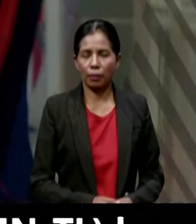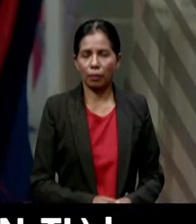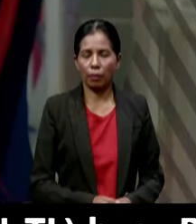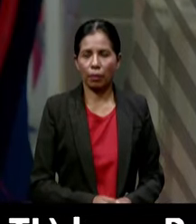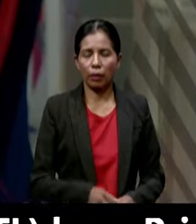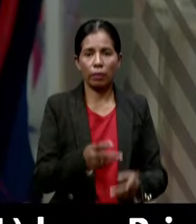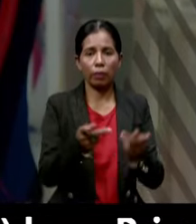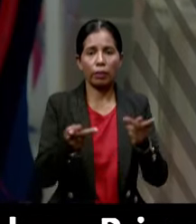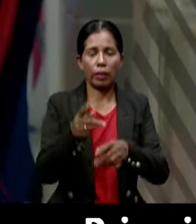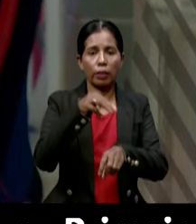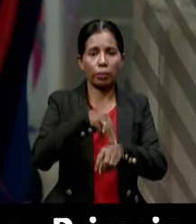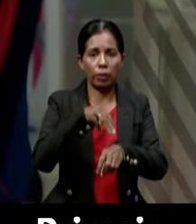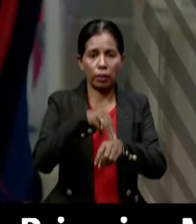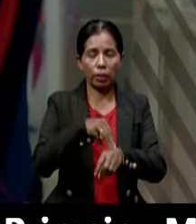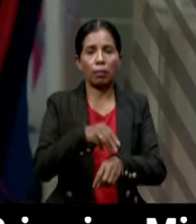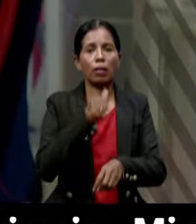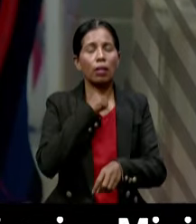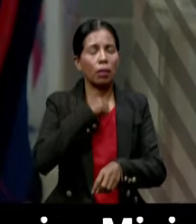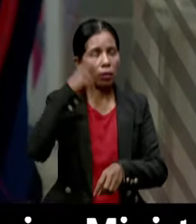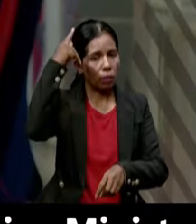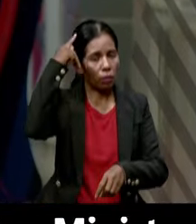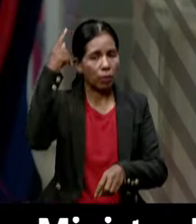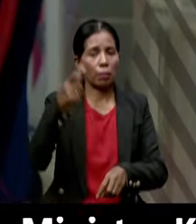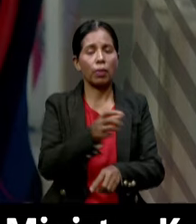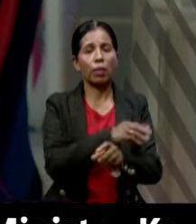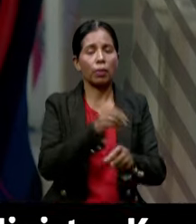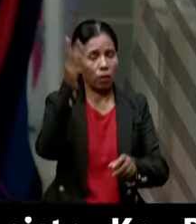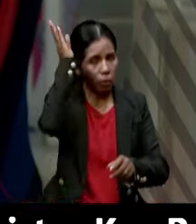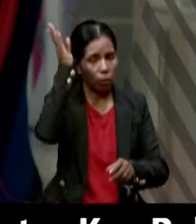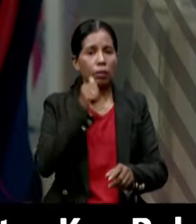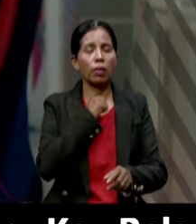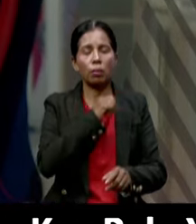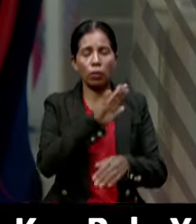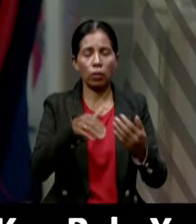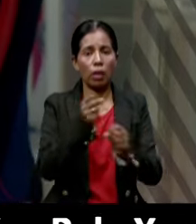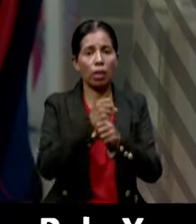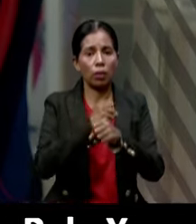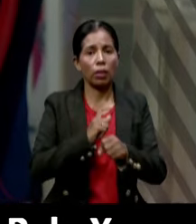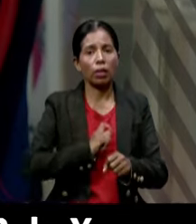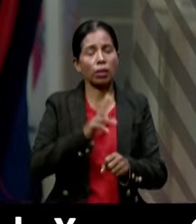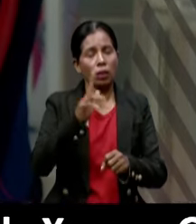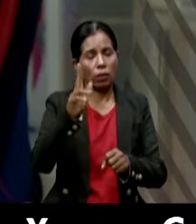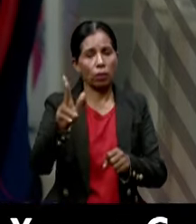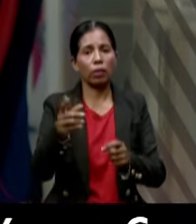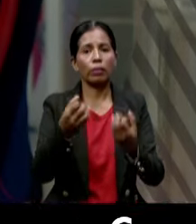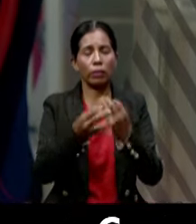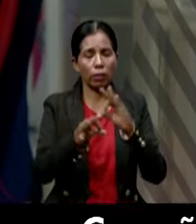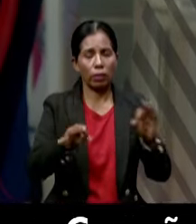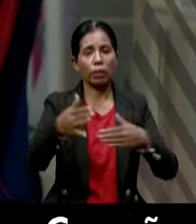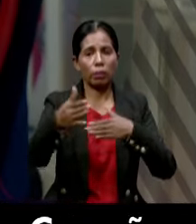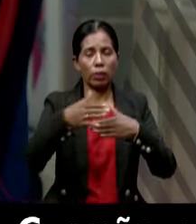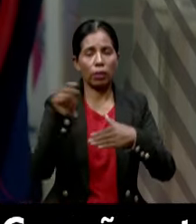Altar na sacristia, bamo Papa, Cardeal, Bispo no Padre Sirene, be construir tasse tolo, atinge 1% o